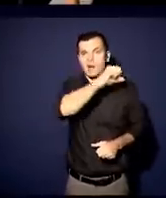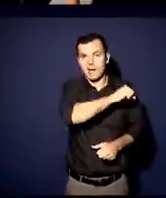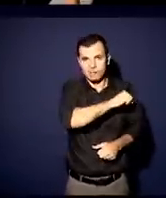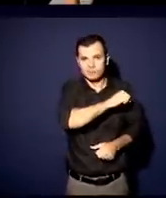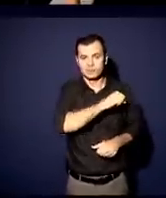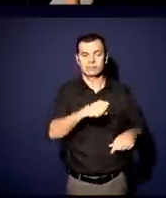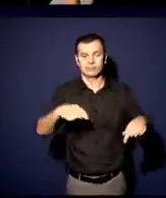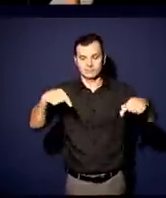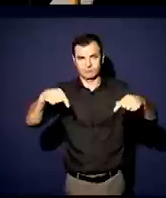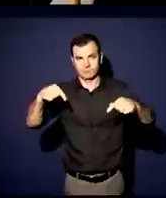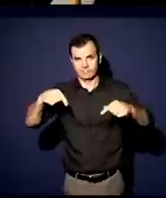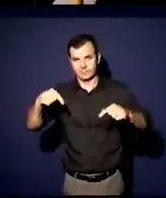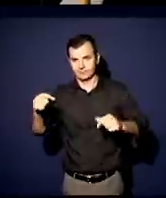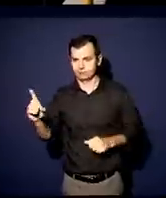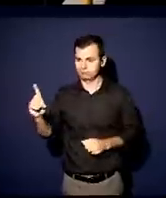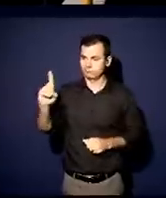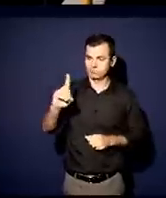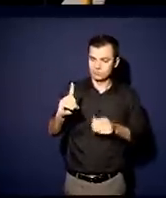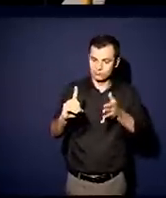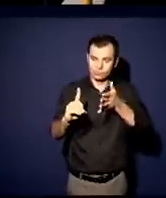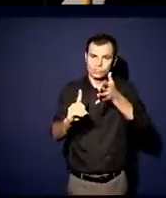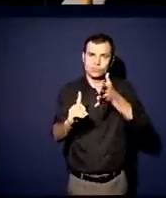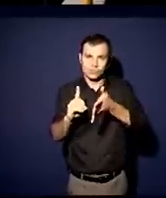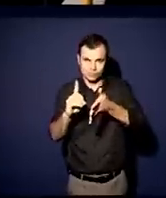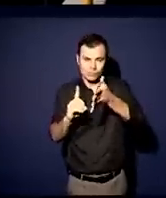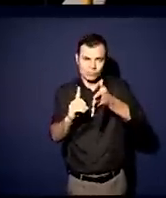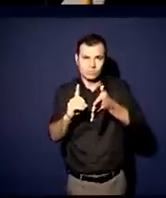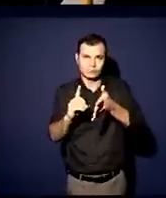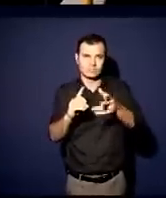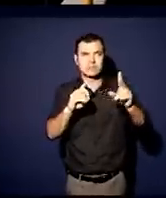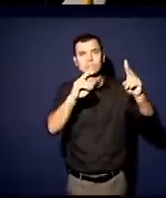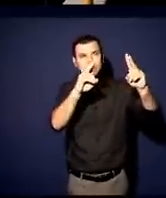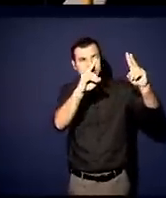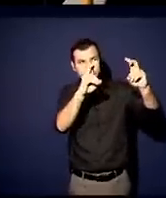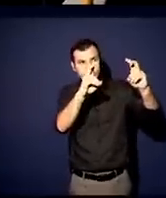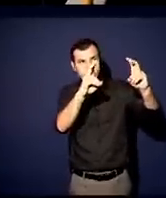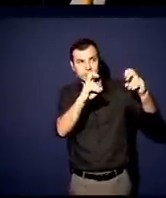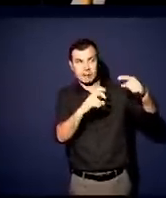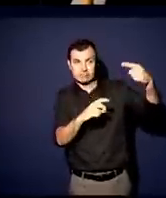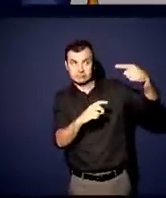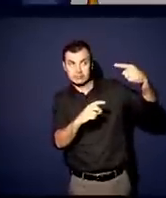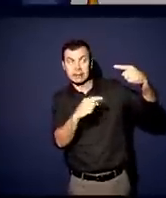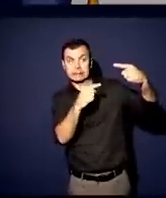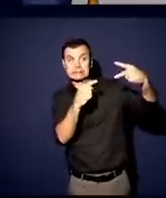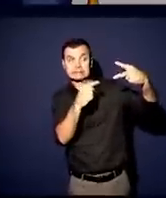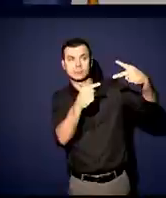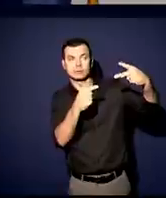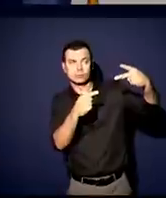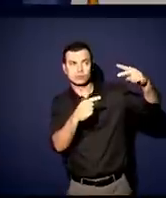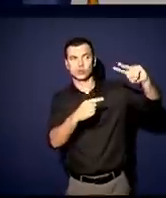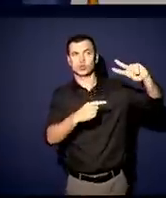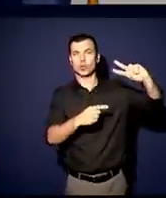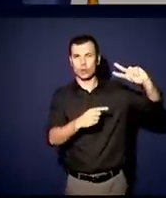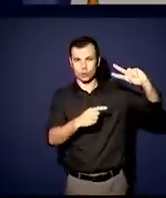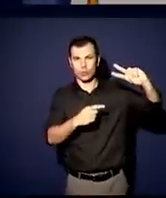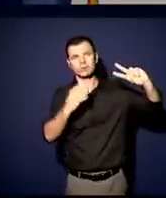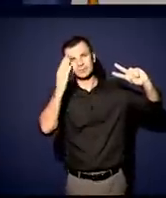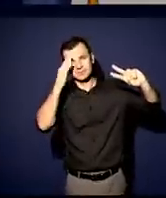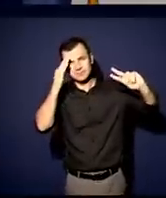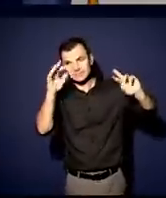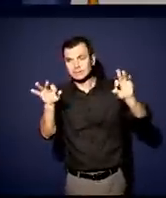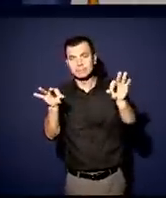nosso painel aqui. Nós invertemos um pouquinho a pauta, porque essas conferências são sempre um logistics nightmare,